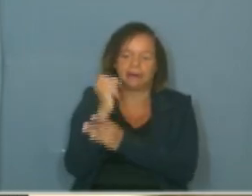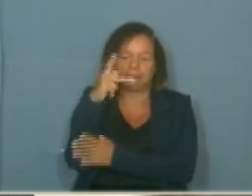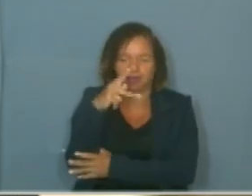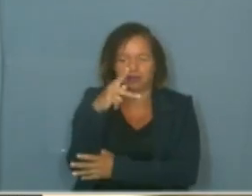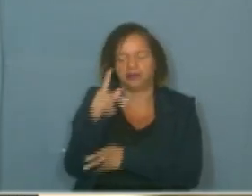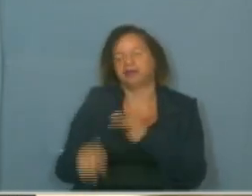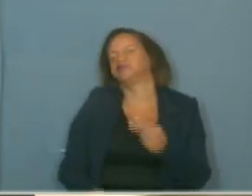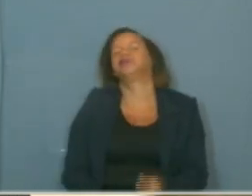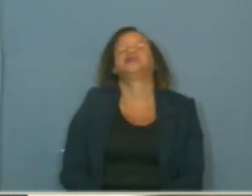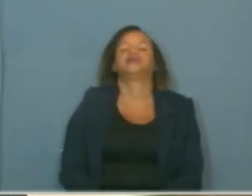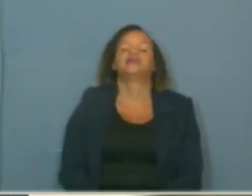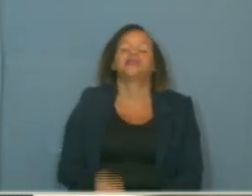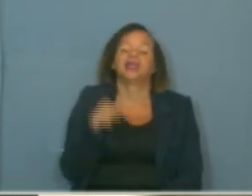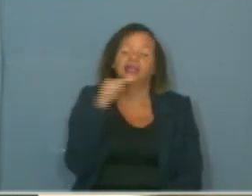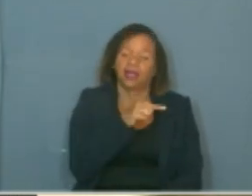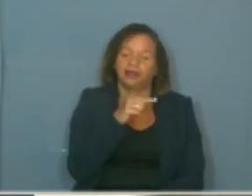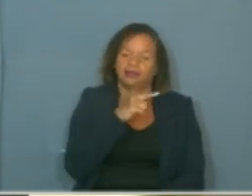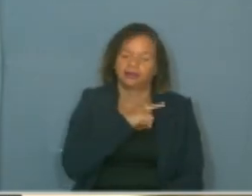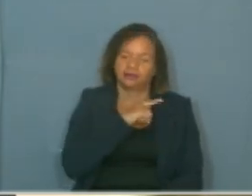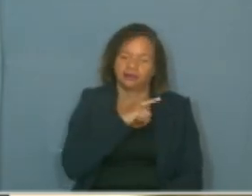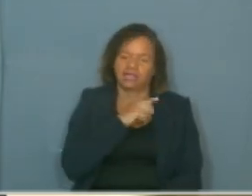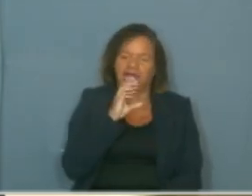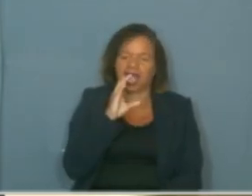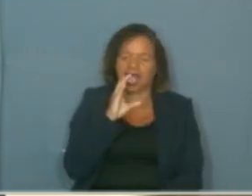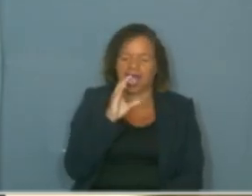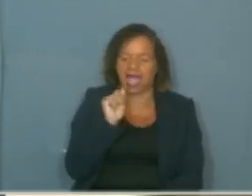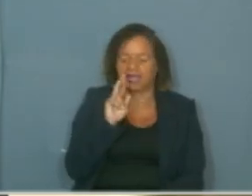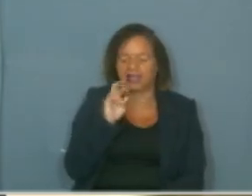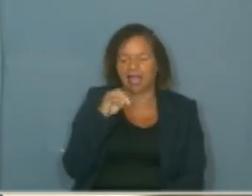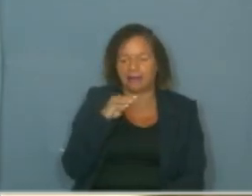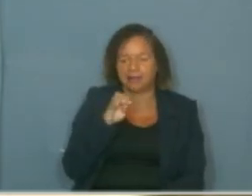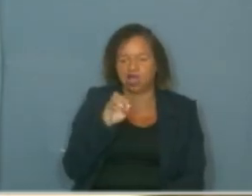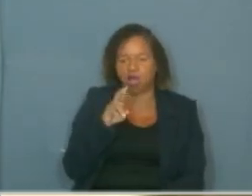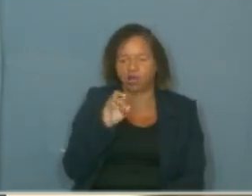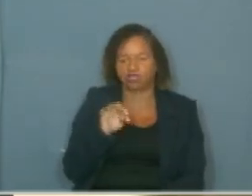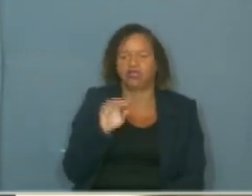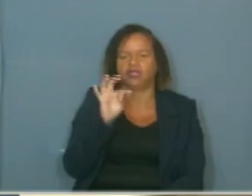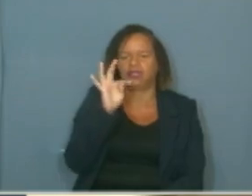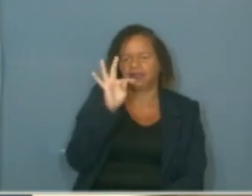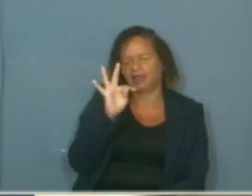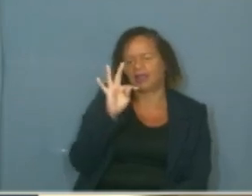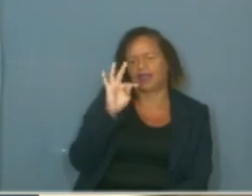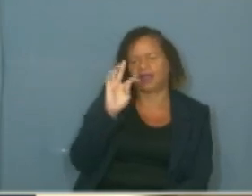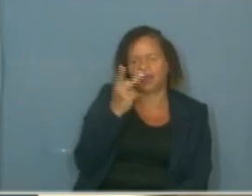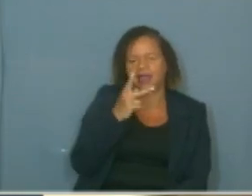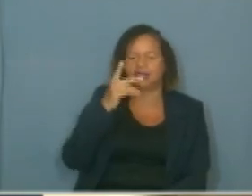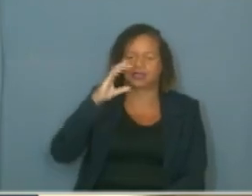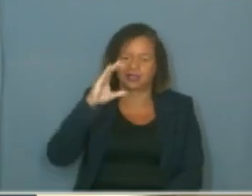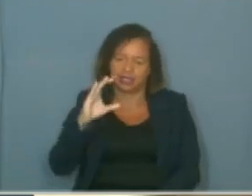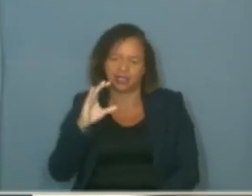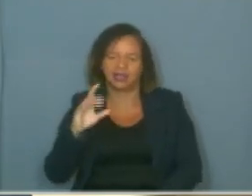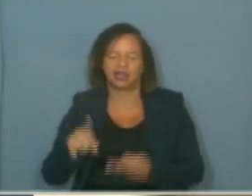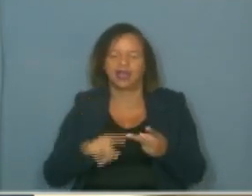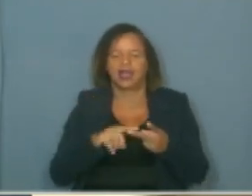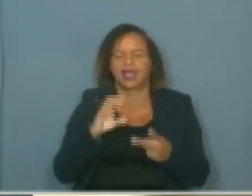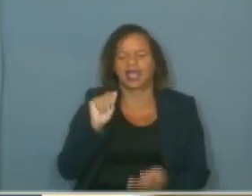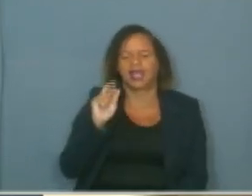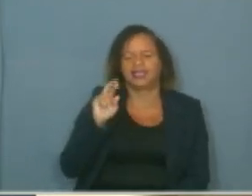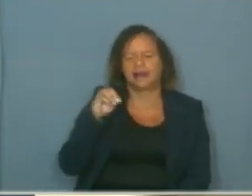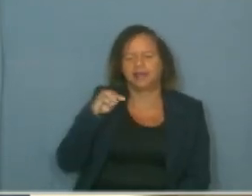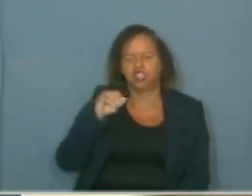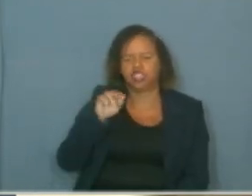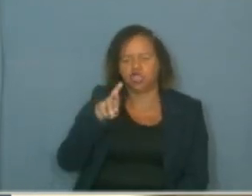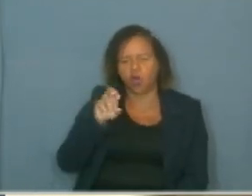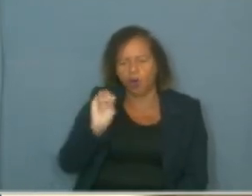essa planta tem elementos que são chamados canabinoides. O THC é o mais famoso, né? O canabidiol, que é o CBD,